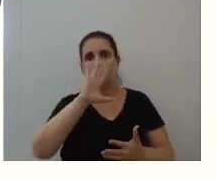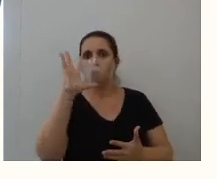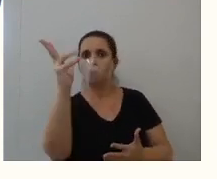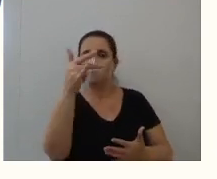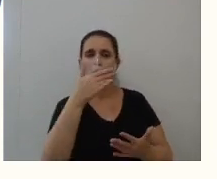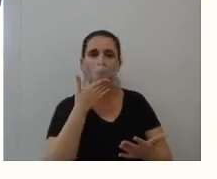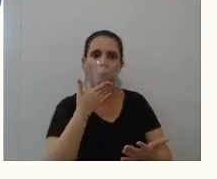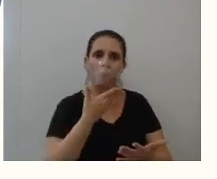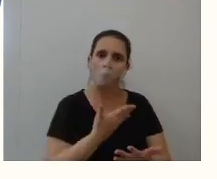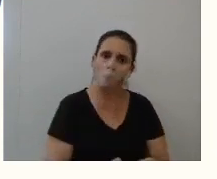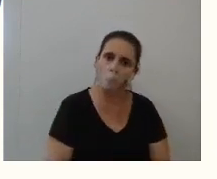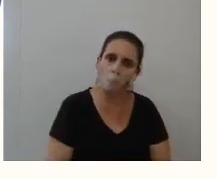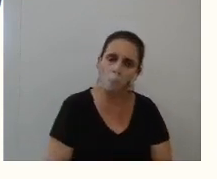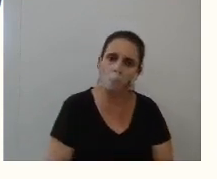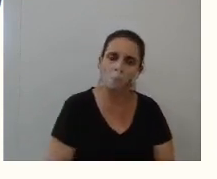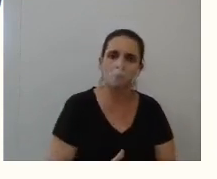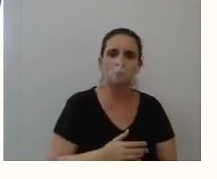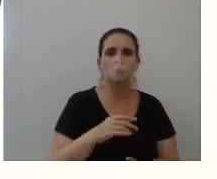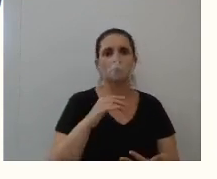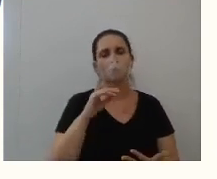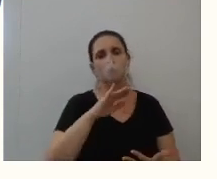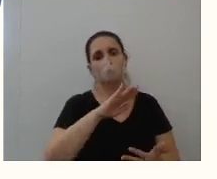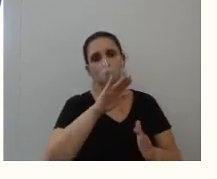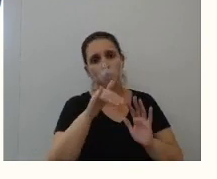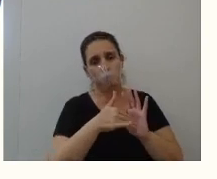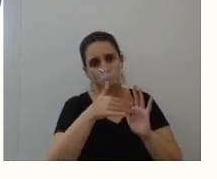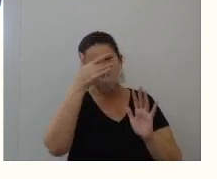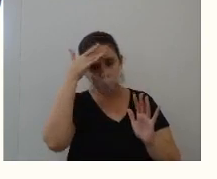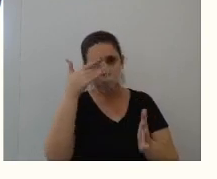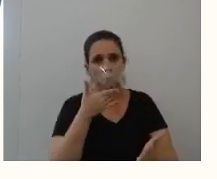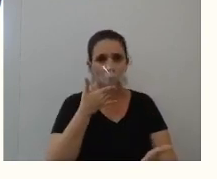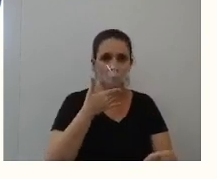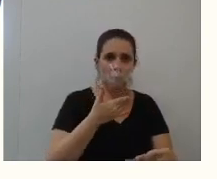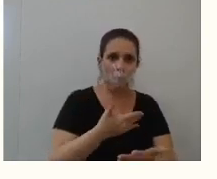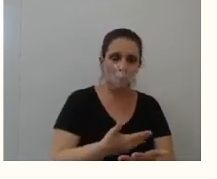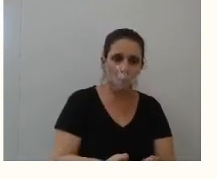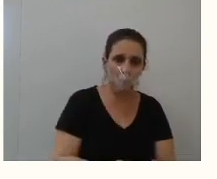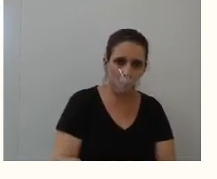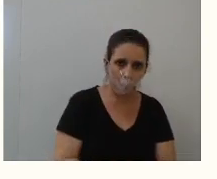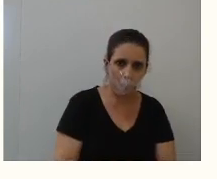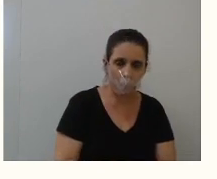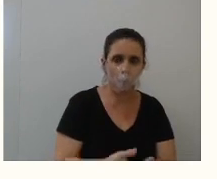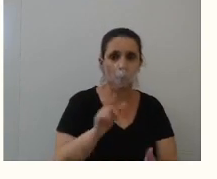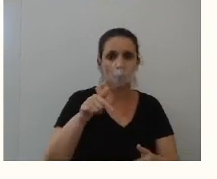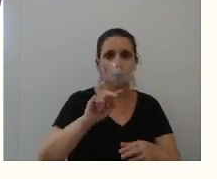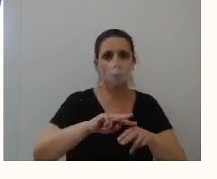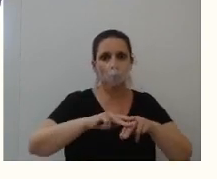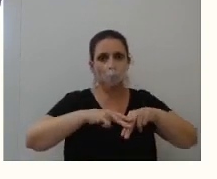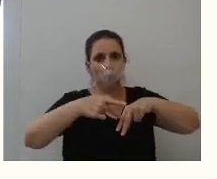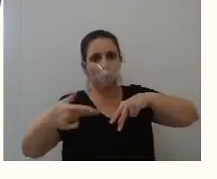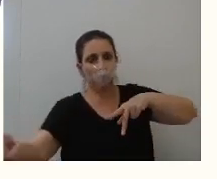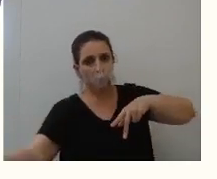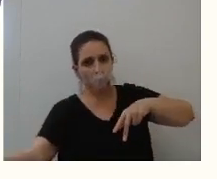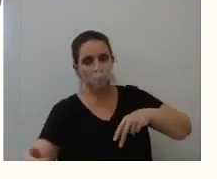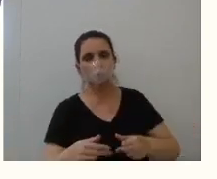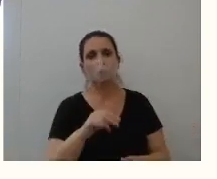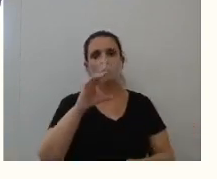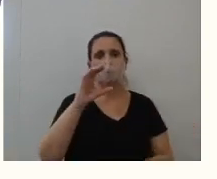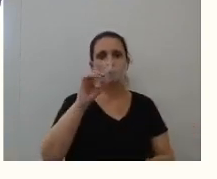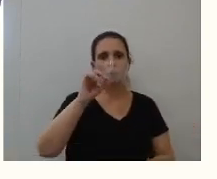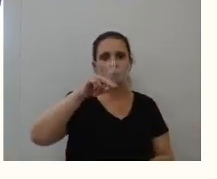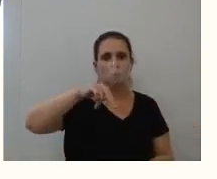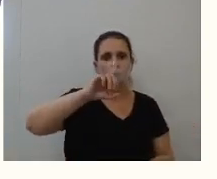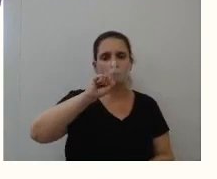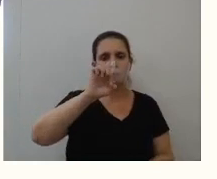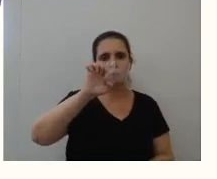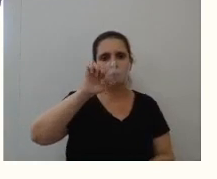atônicos. Perceba, todos ficaram atônicos é uma relação de consequência, por isso que é consecutiva em relação à